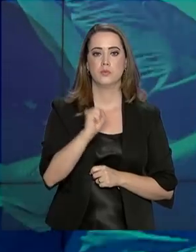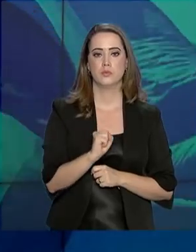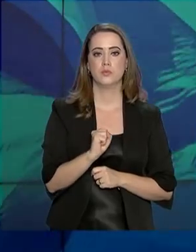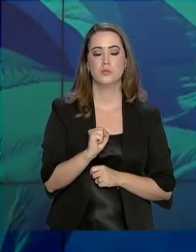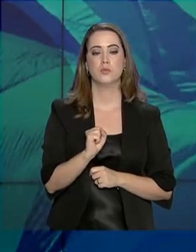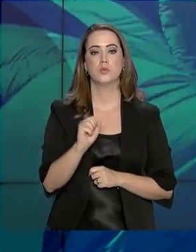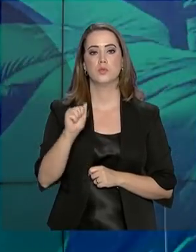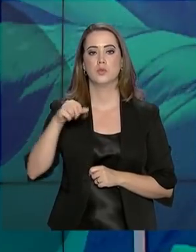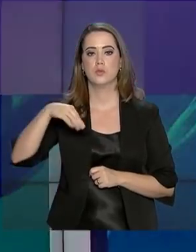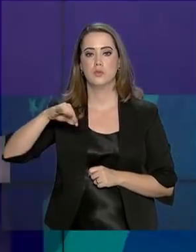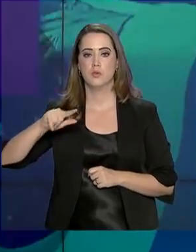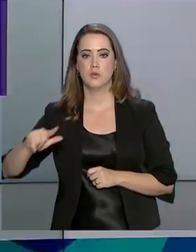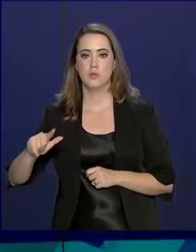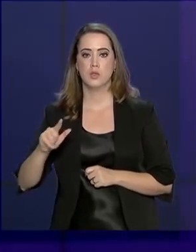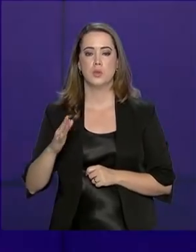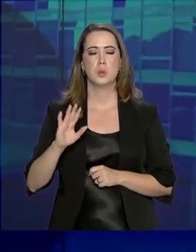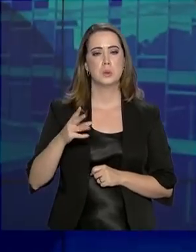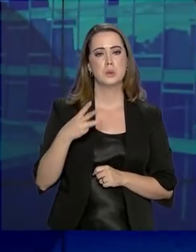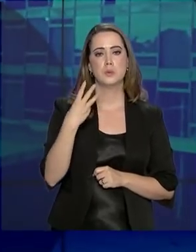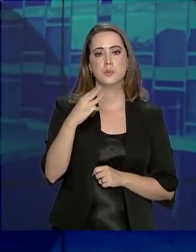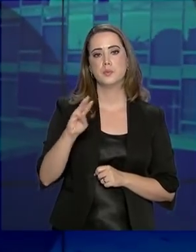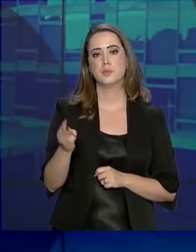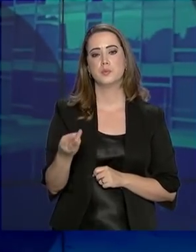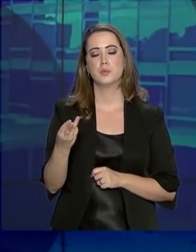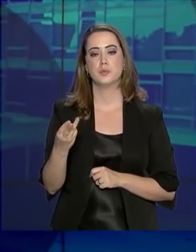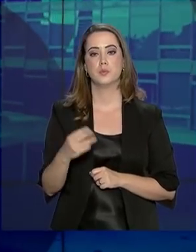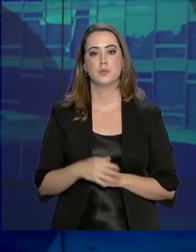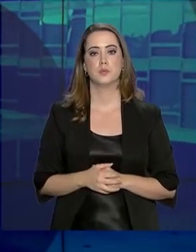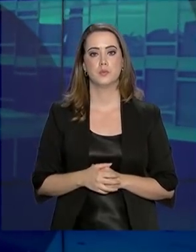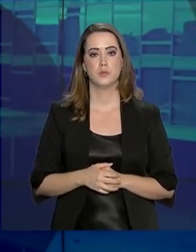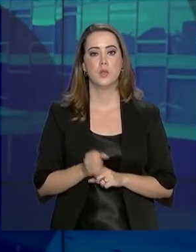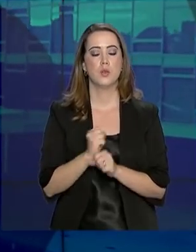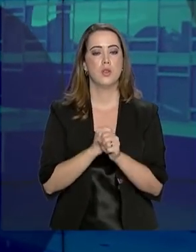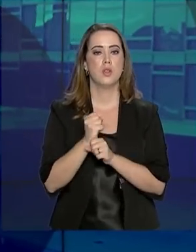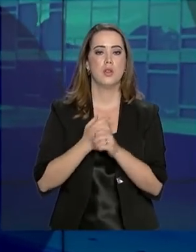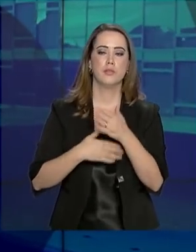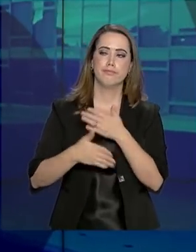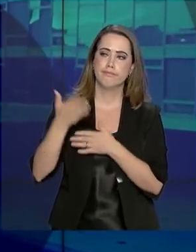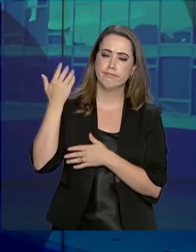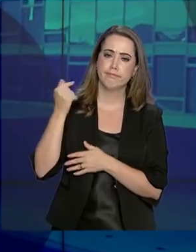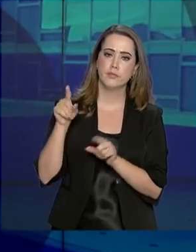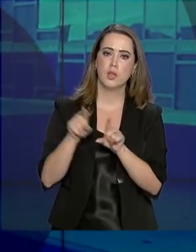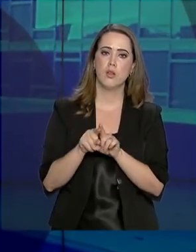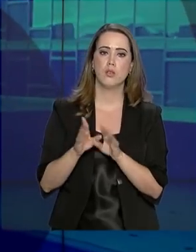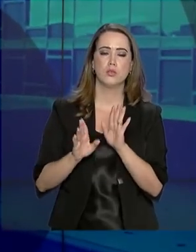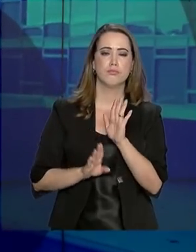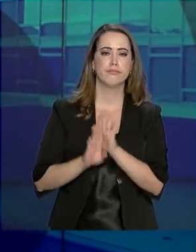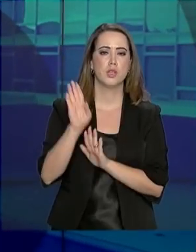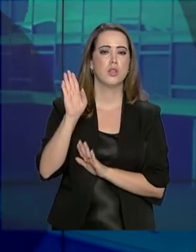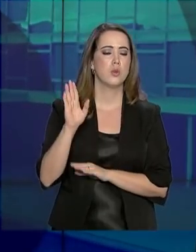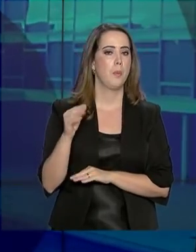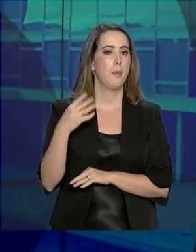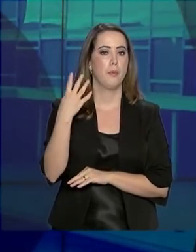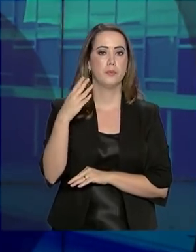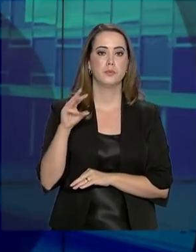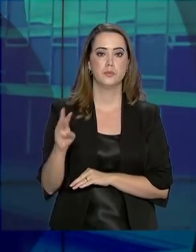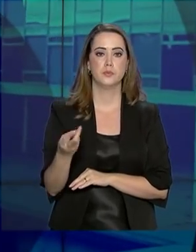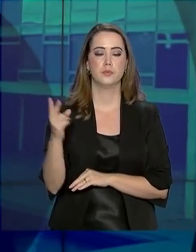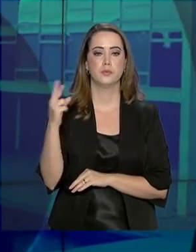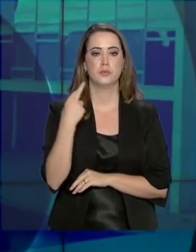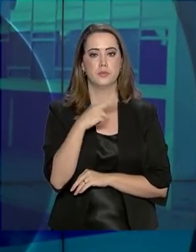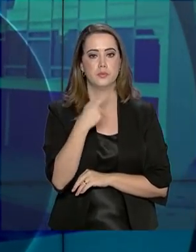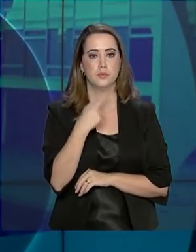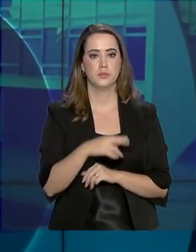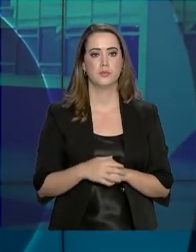2018 segundo a Anatel foram cerca de 3 milhões em anos anteriores o volume chegou a ultrapassar 4